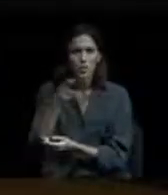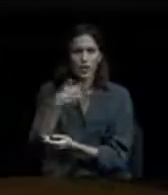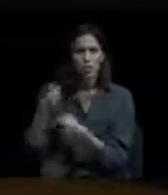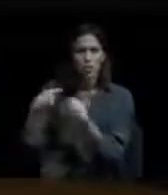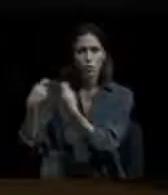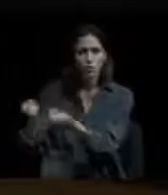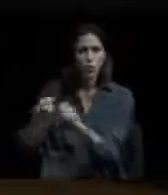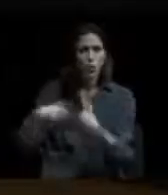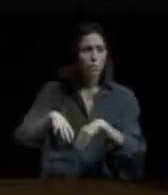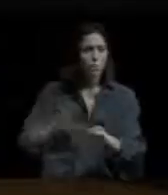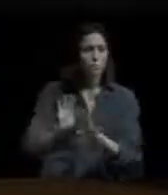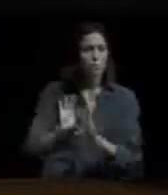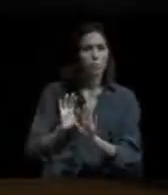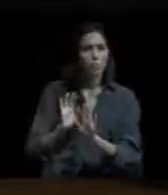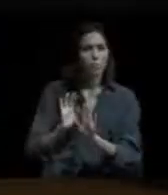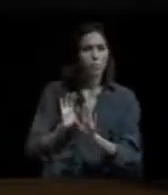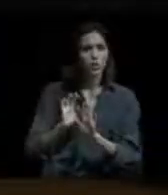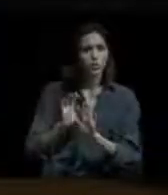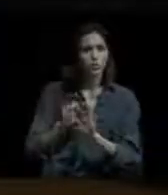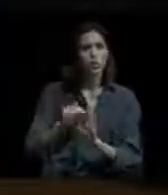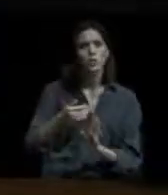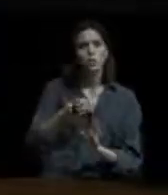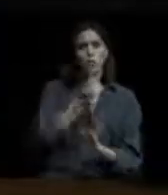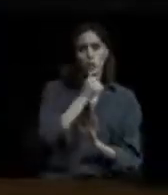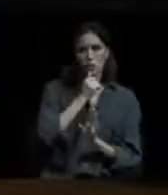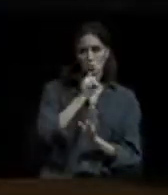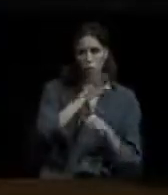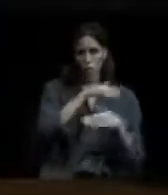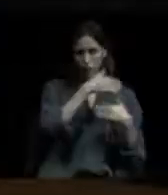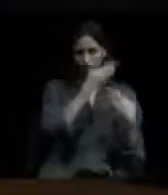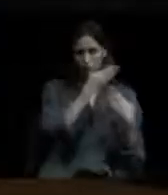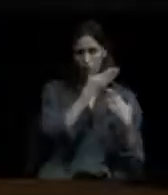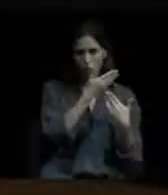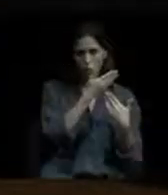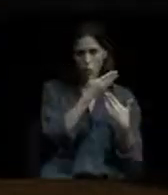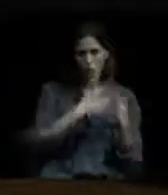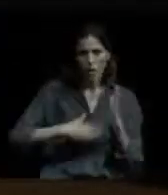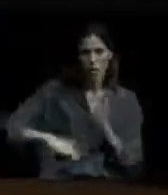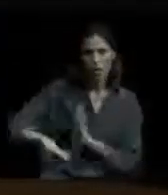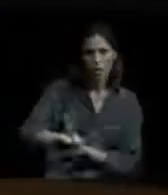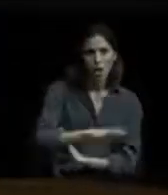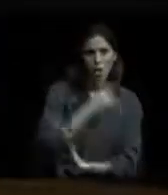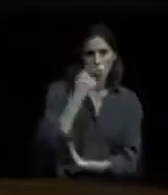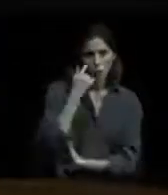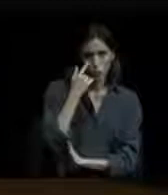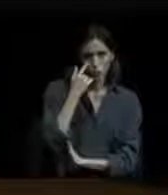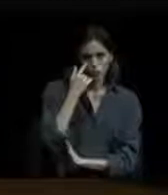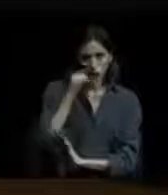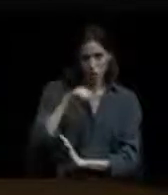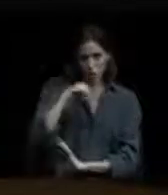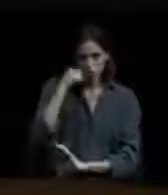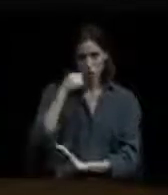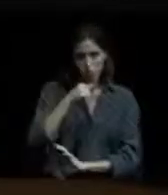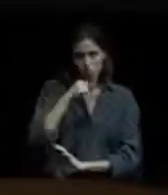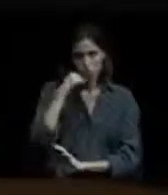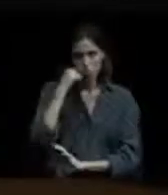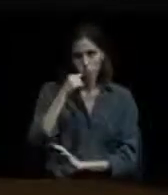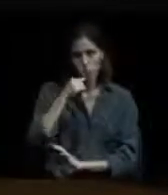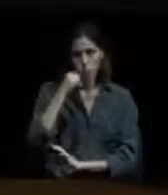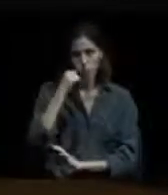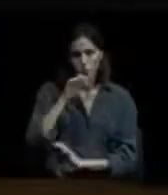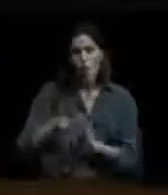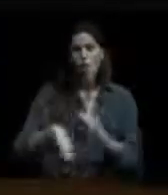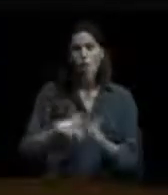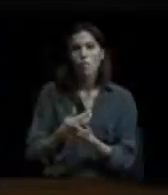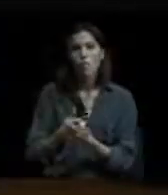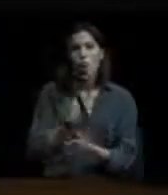autarquia. Porém, como as decisões judiciais em litígio com a Braga Parques ainda não são conhecidas, produz mais uma situação